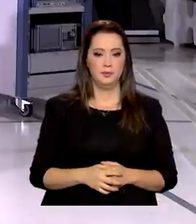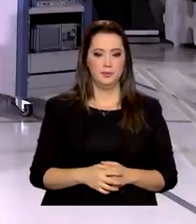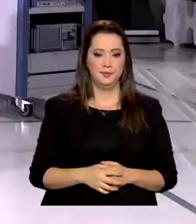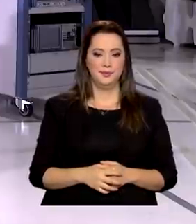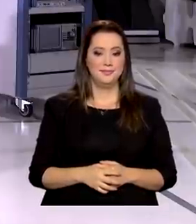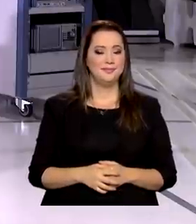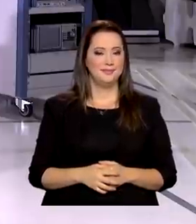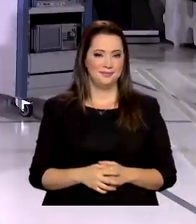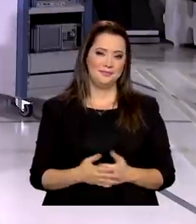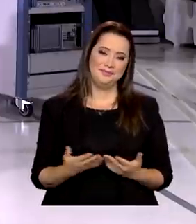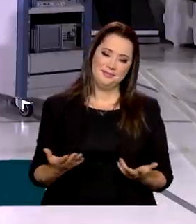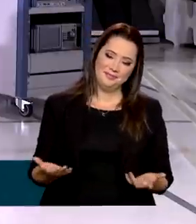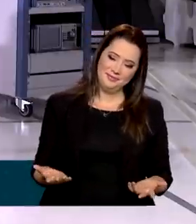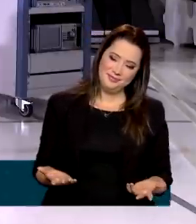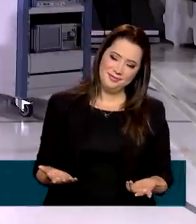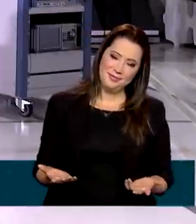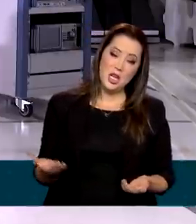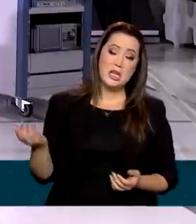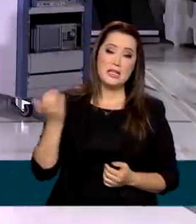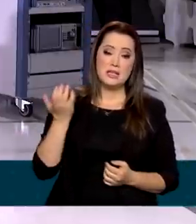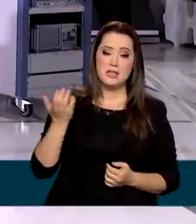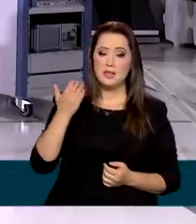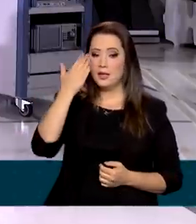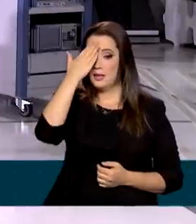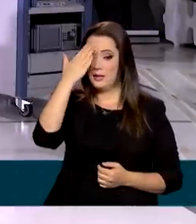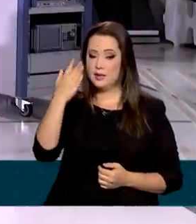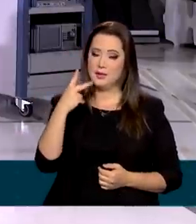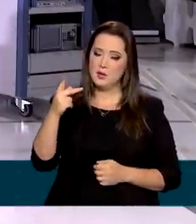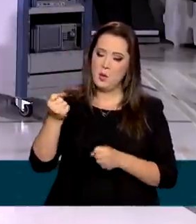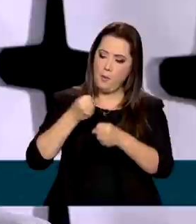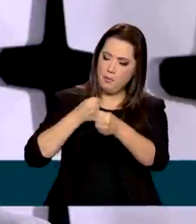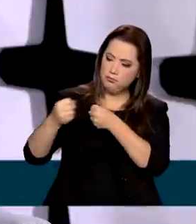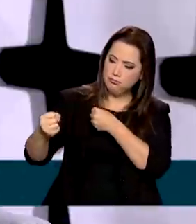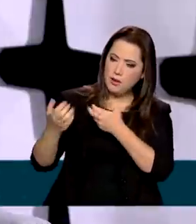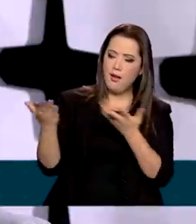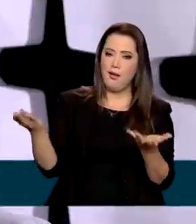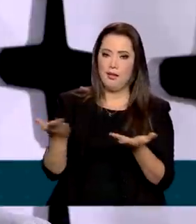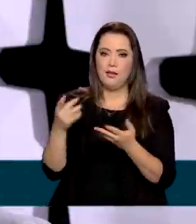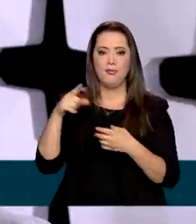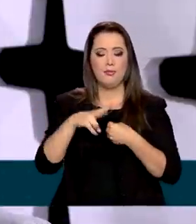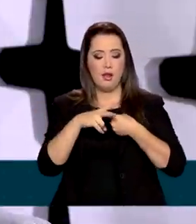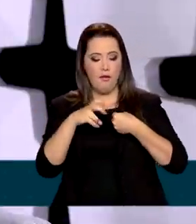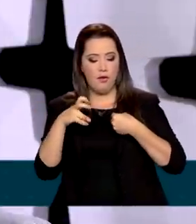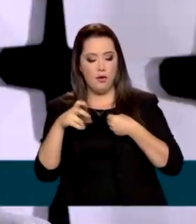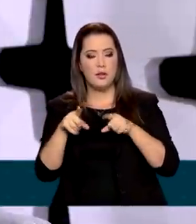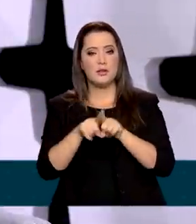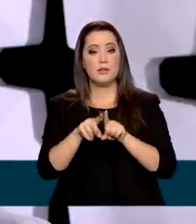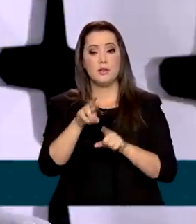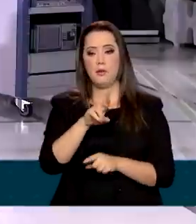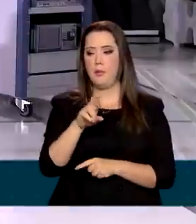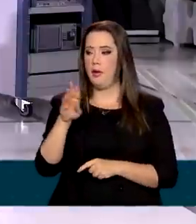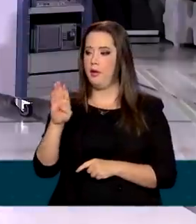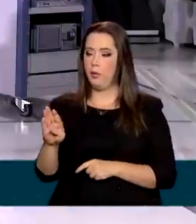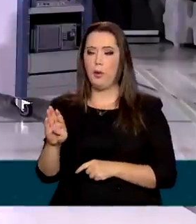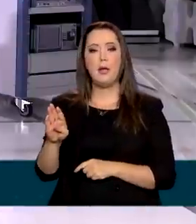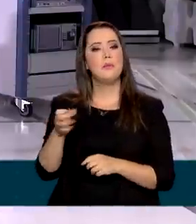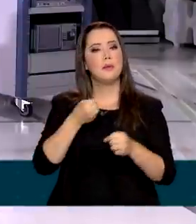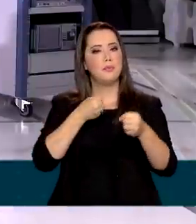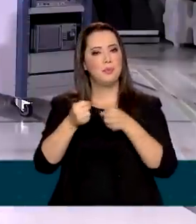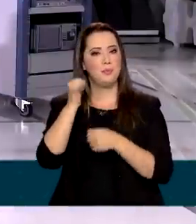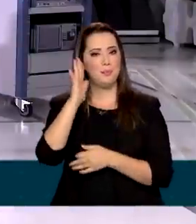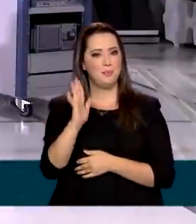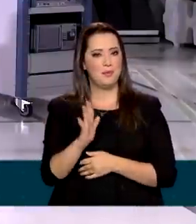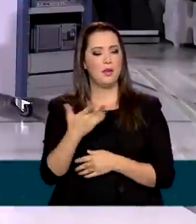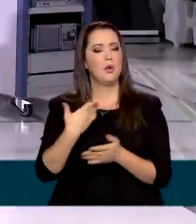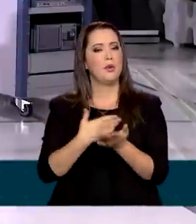nisso, primeiro eu quero agradecer muito o senhor por falar com a gente, a Voz do Brasil e também repórter Brasil, e começo falando já sobre o